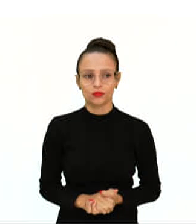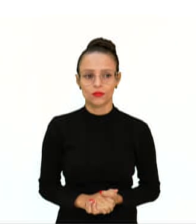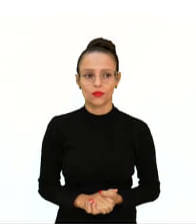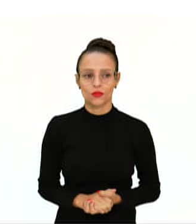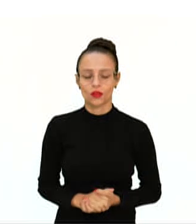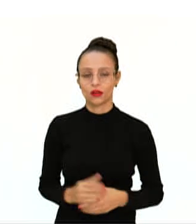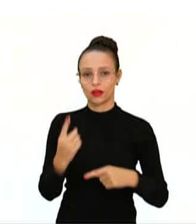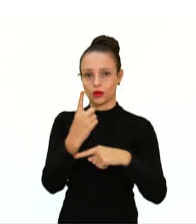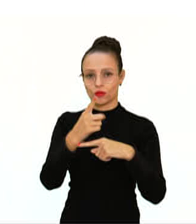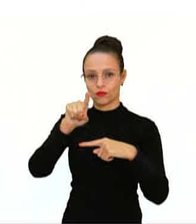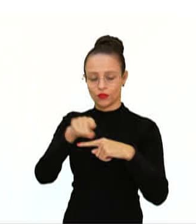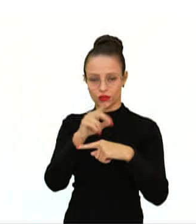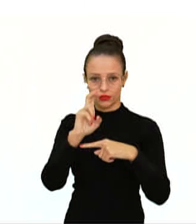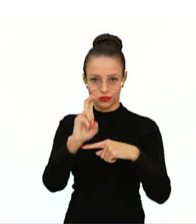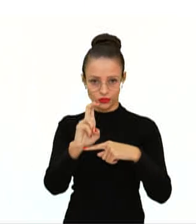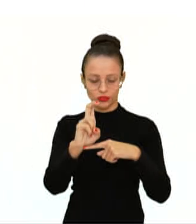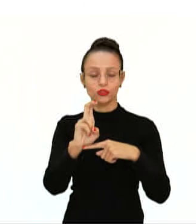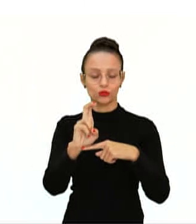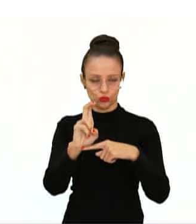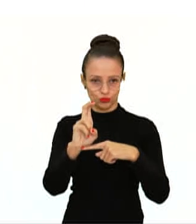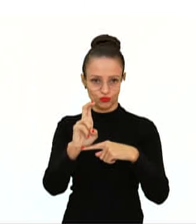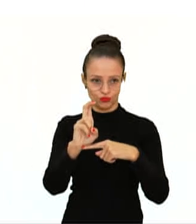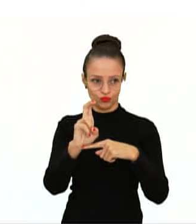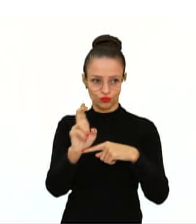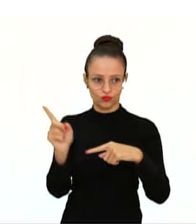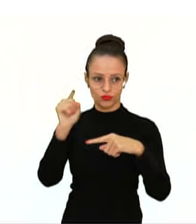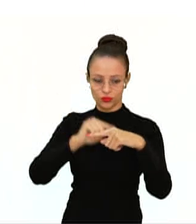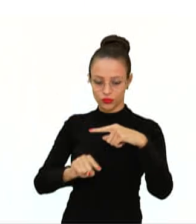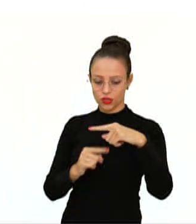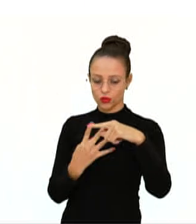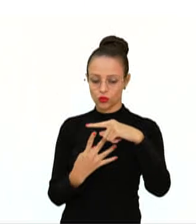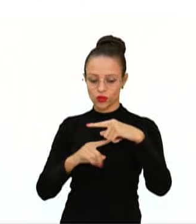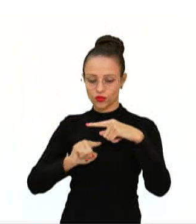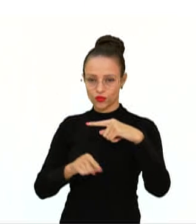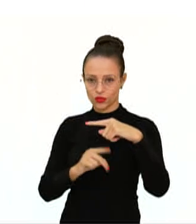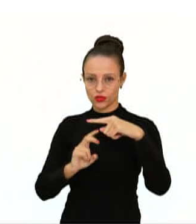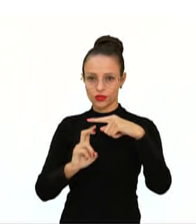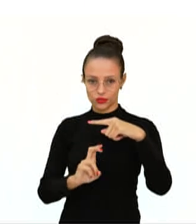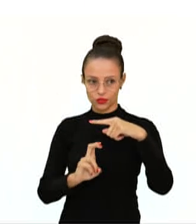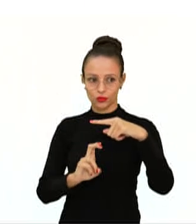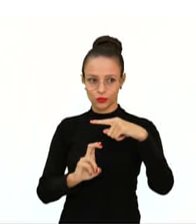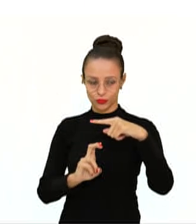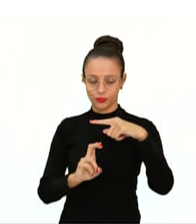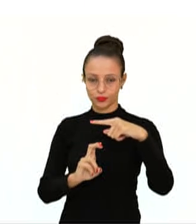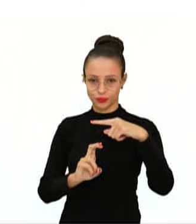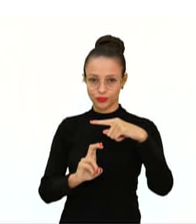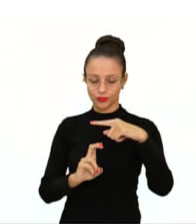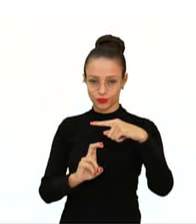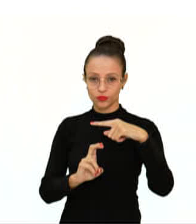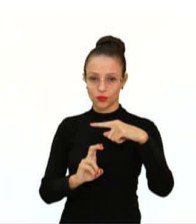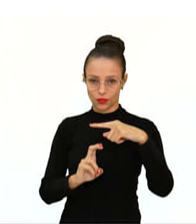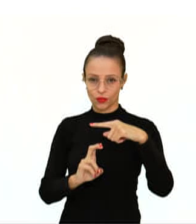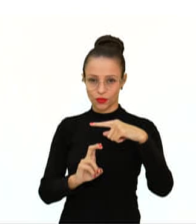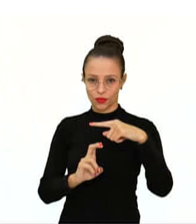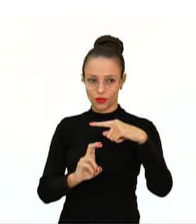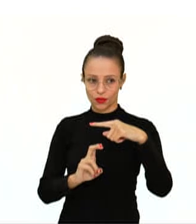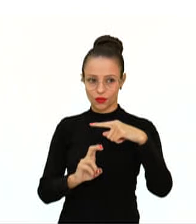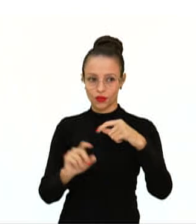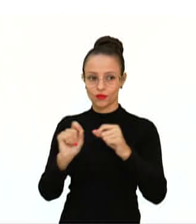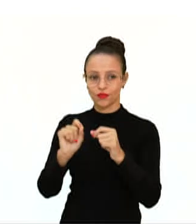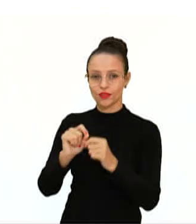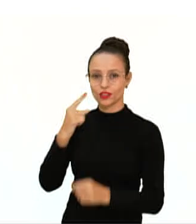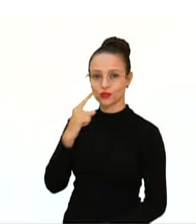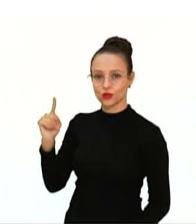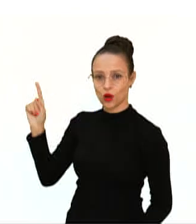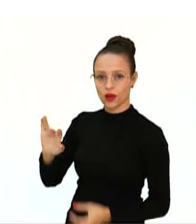Ó, 1,5 m é a altura da barra, está para 4,5 m, que é a sombra da barra, ok? Eu escrevi aqui no